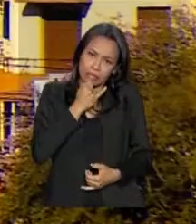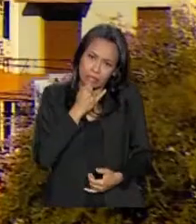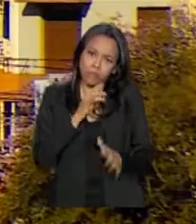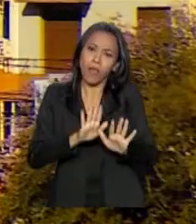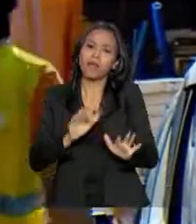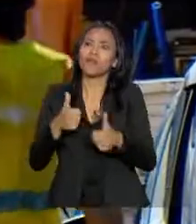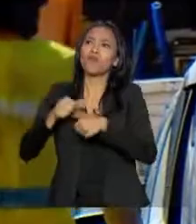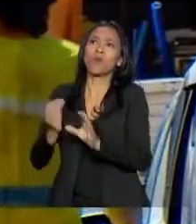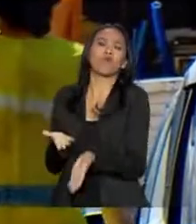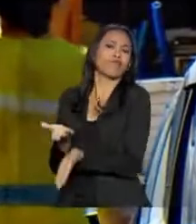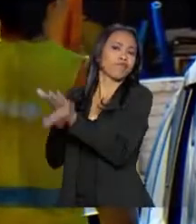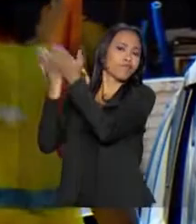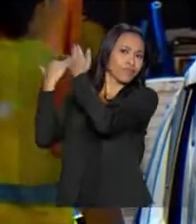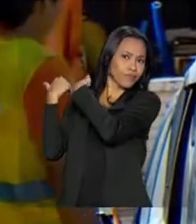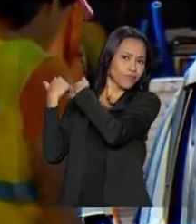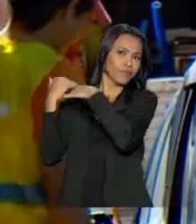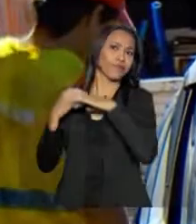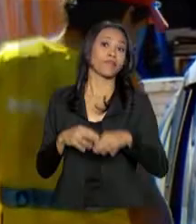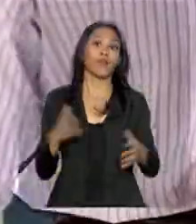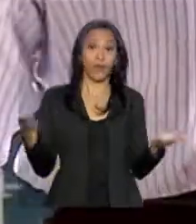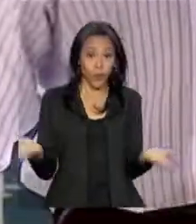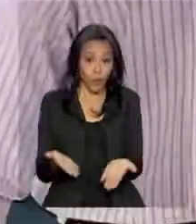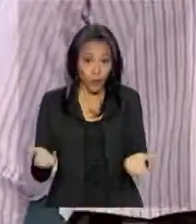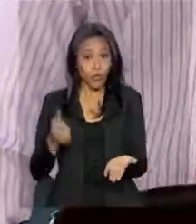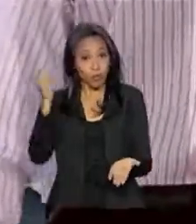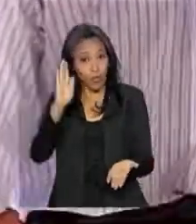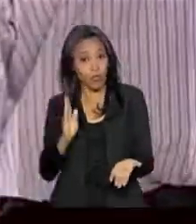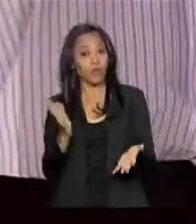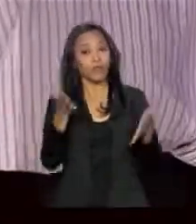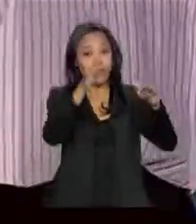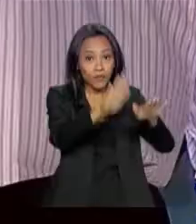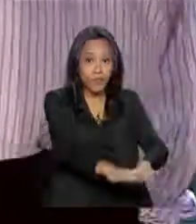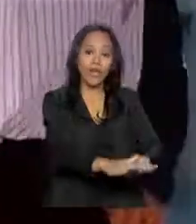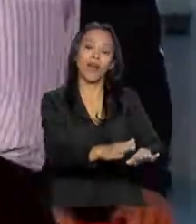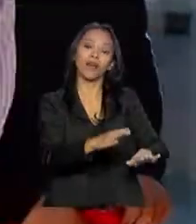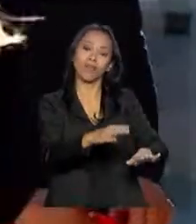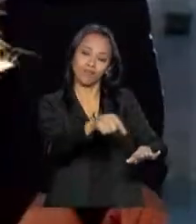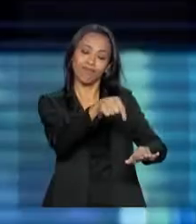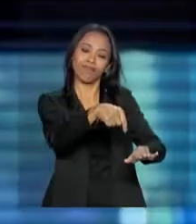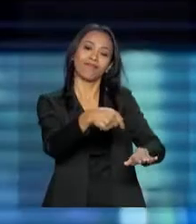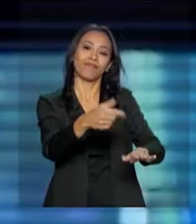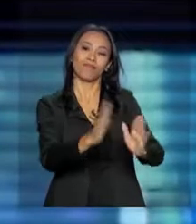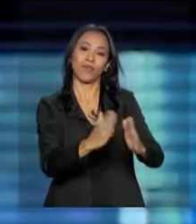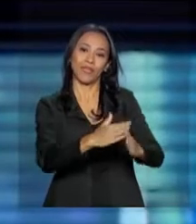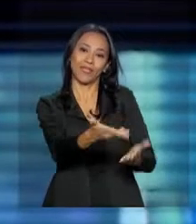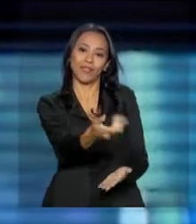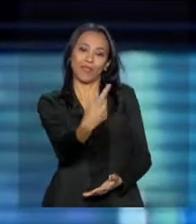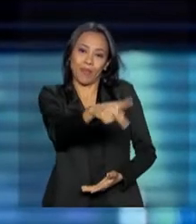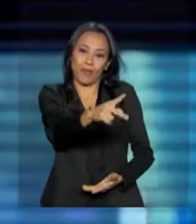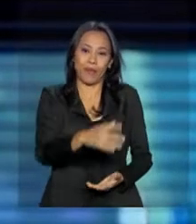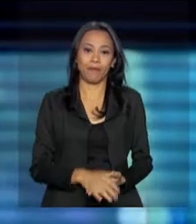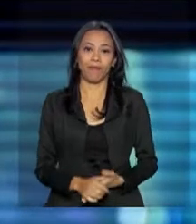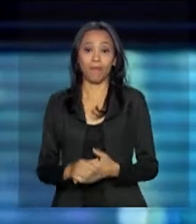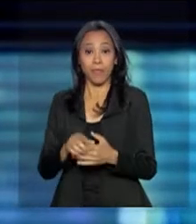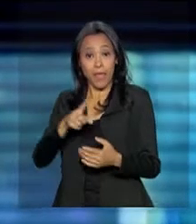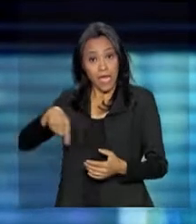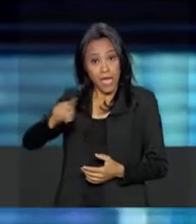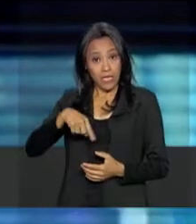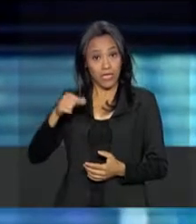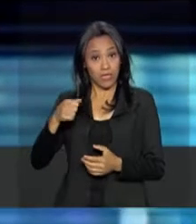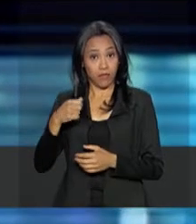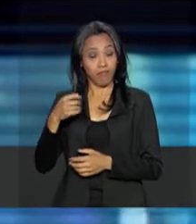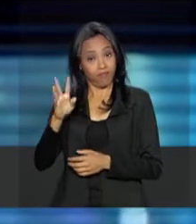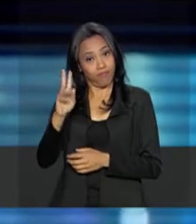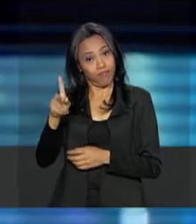cerca de 400 mil brasiguaios atuais puderam estabelecer novas raízes brasileiros trouxeram consulta técnica